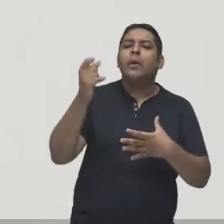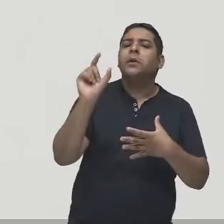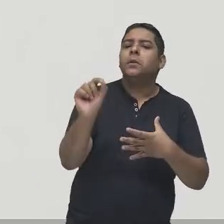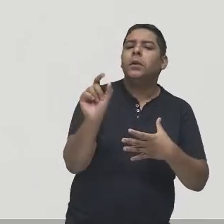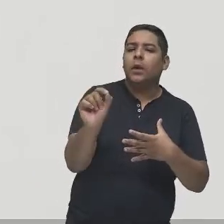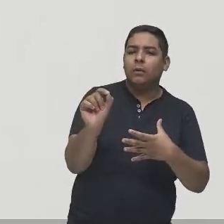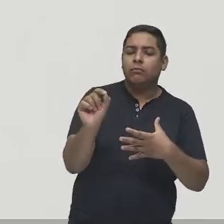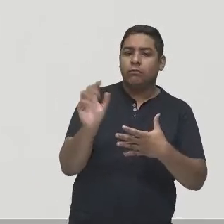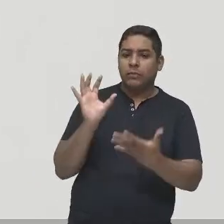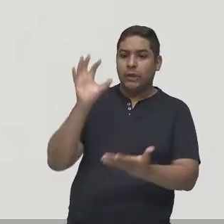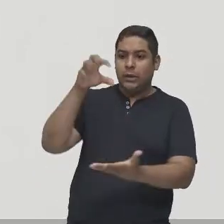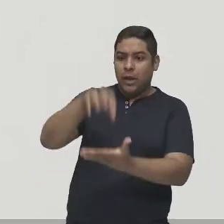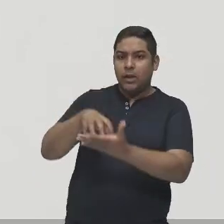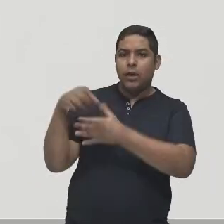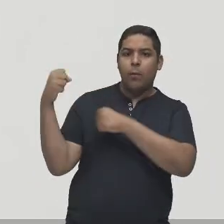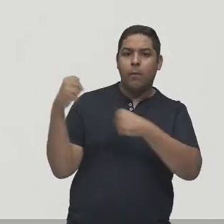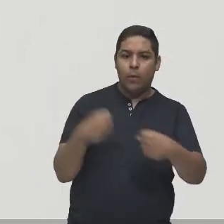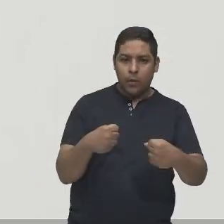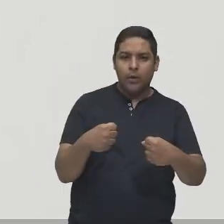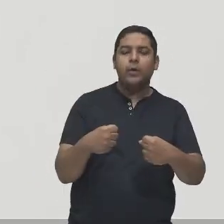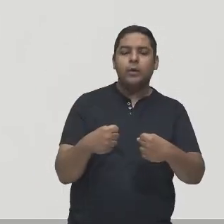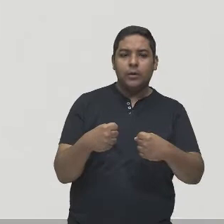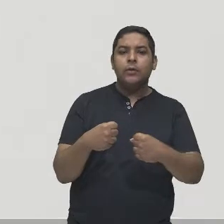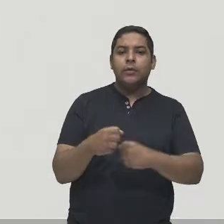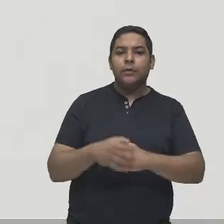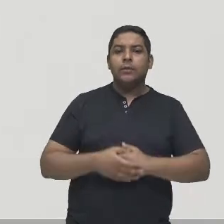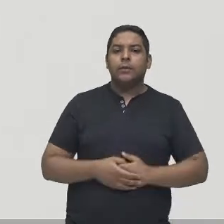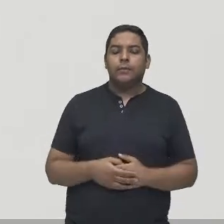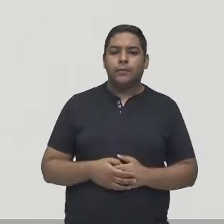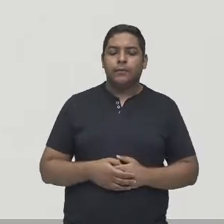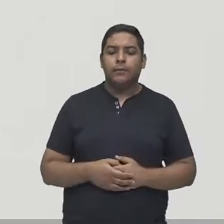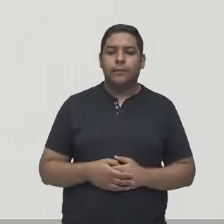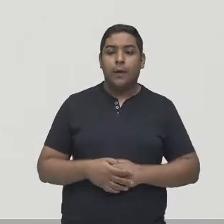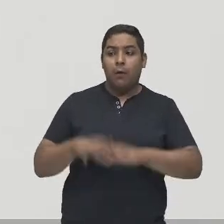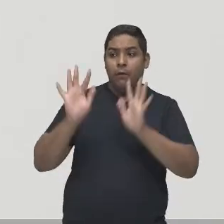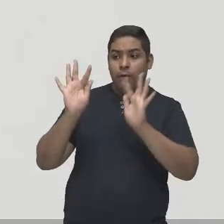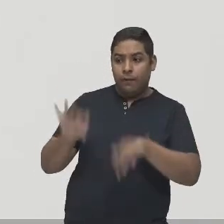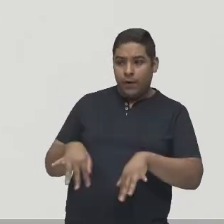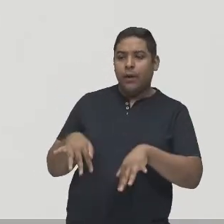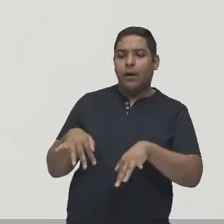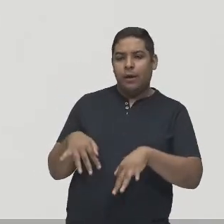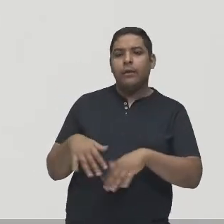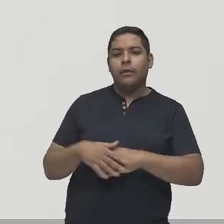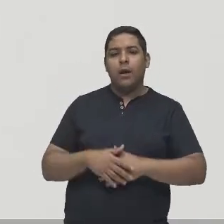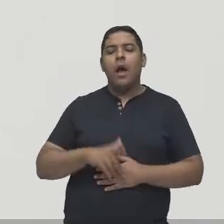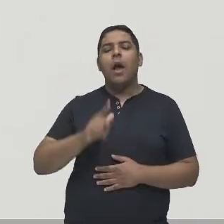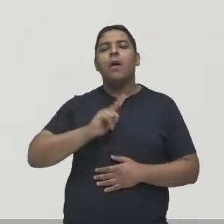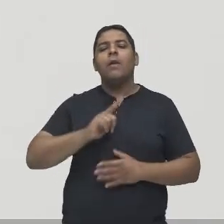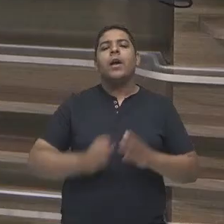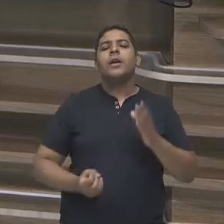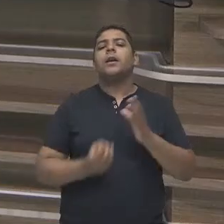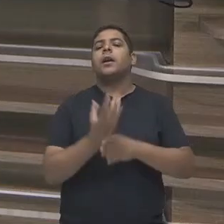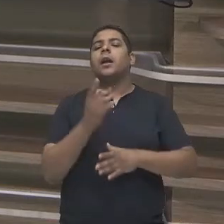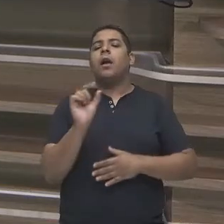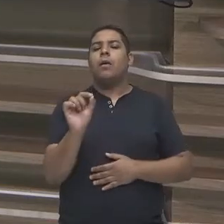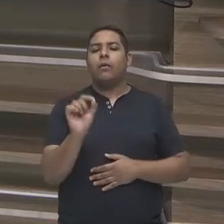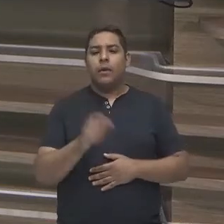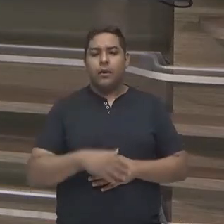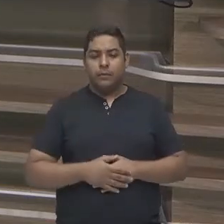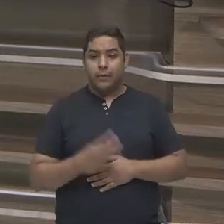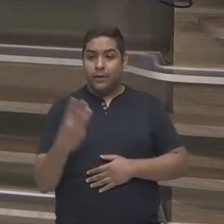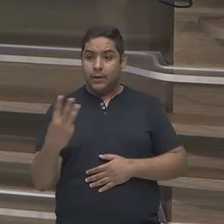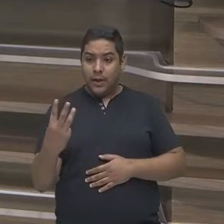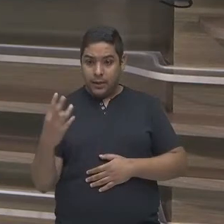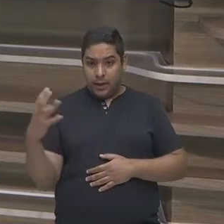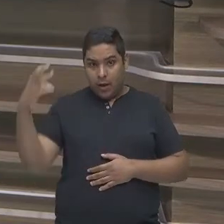se centralizar o poder. Quando ele chega ao poder no final da República, gente, ele vai criar ali o Terceiro Reich, que é justamente